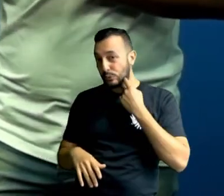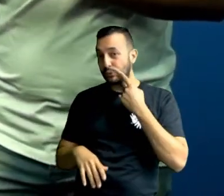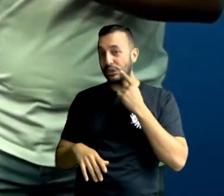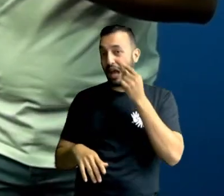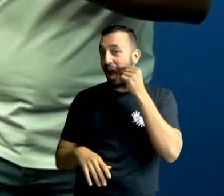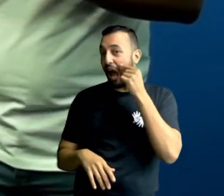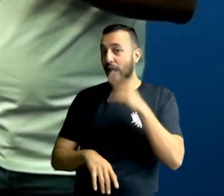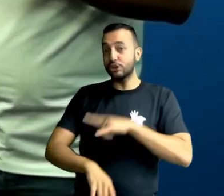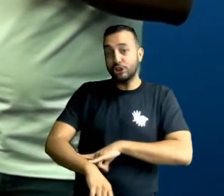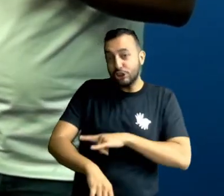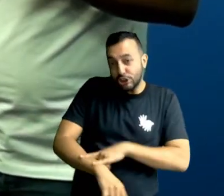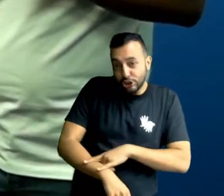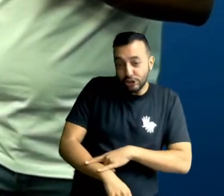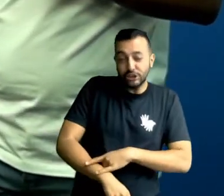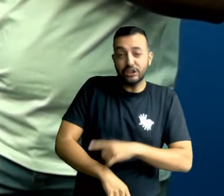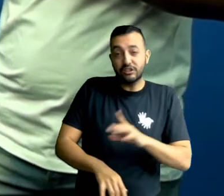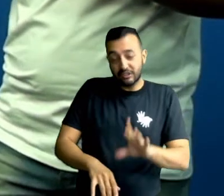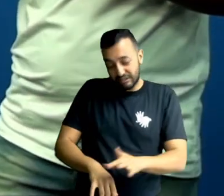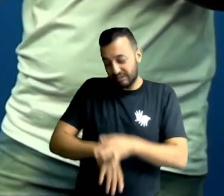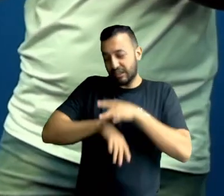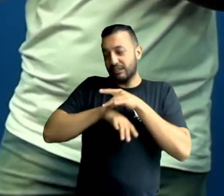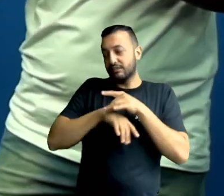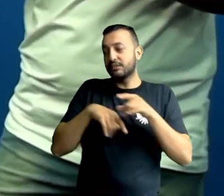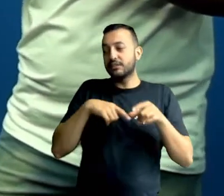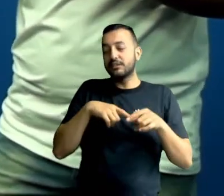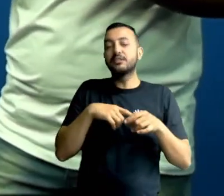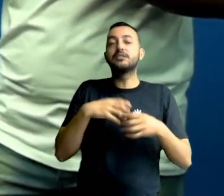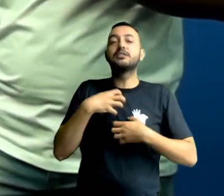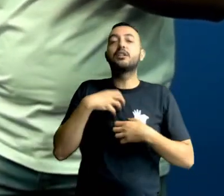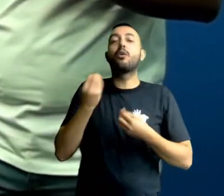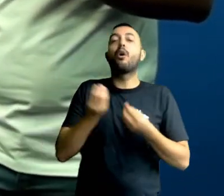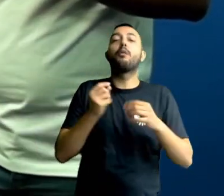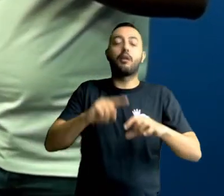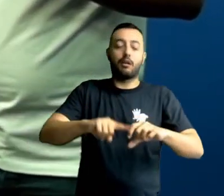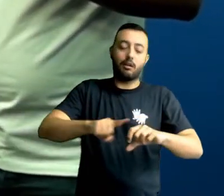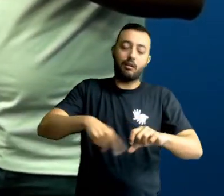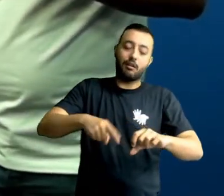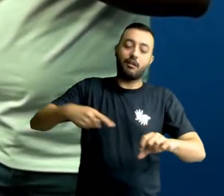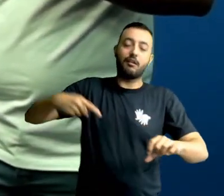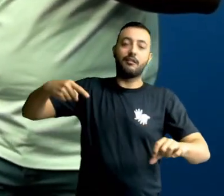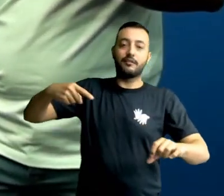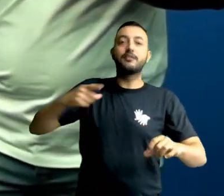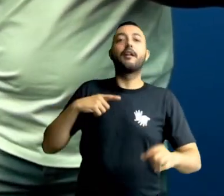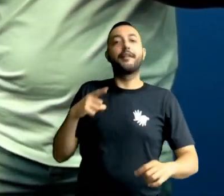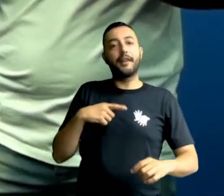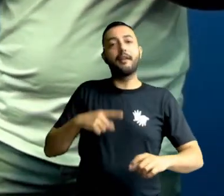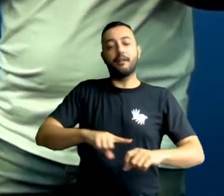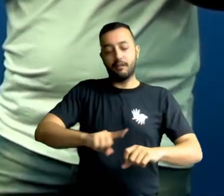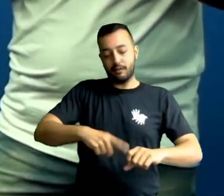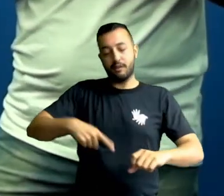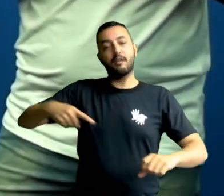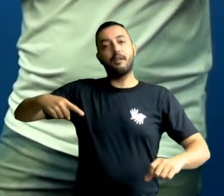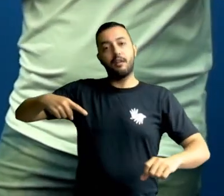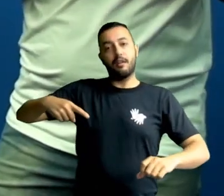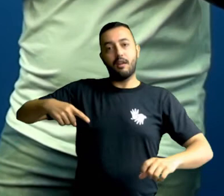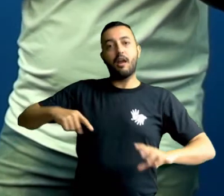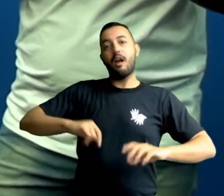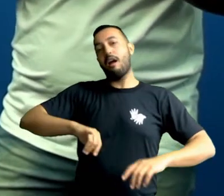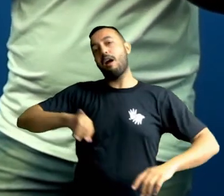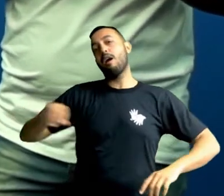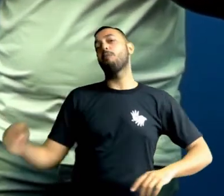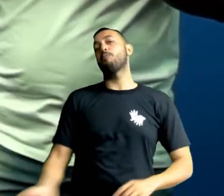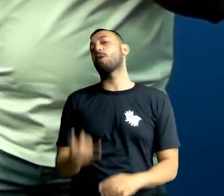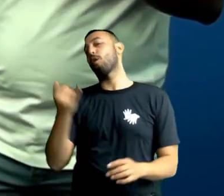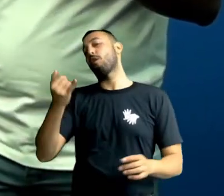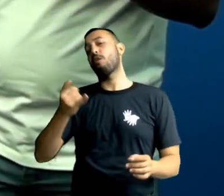leptospira. Ela tem um formato de saca-rolha, como espiralada, e ela fica girando e ela aproveita a sua